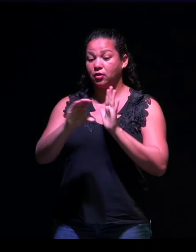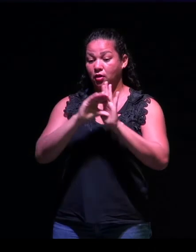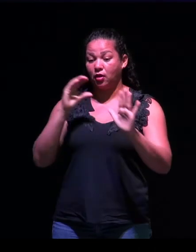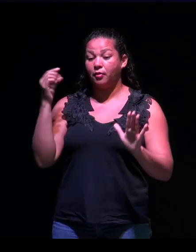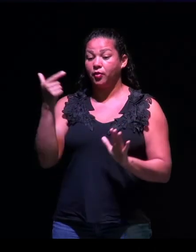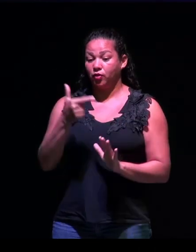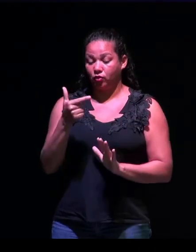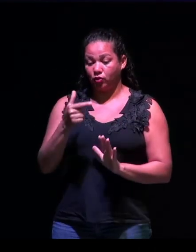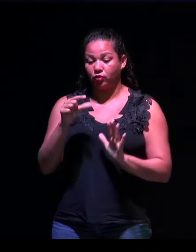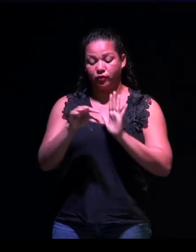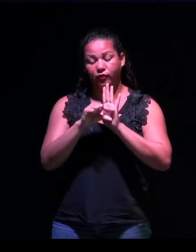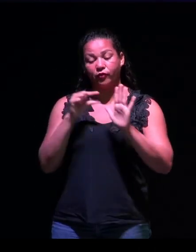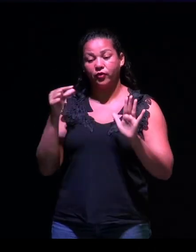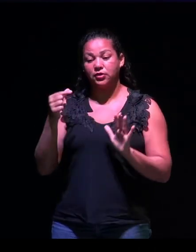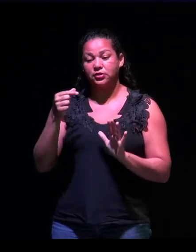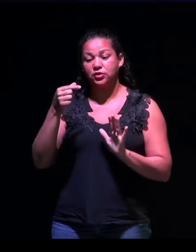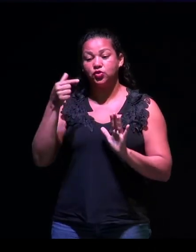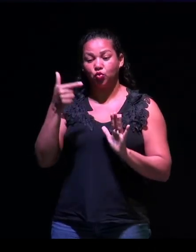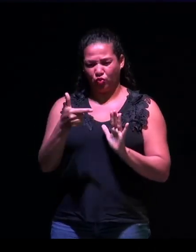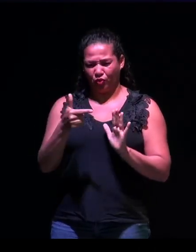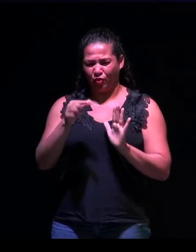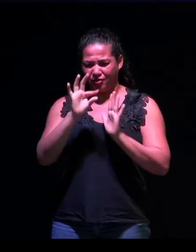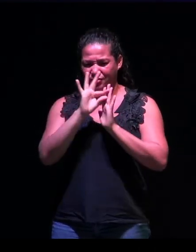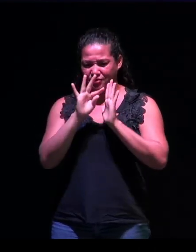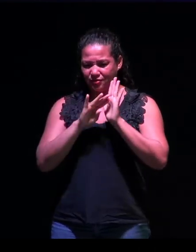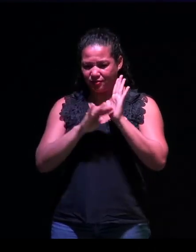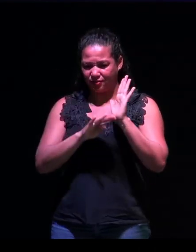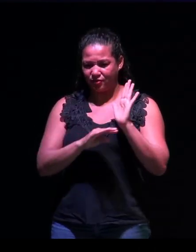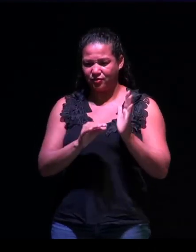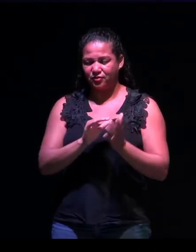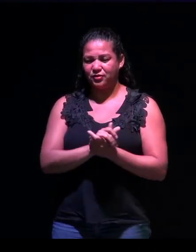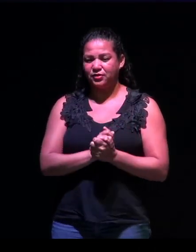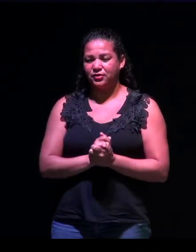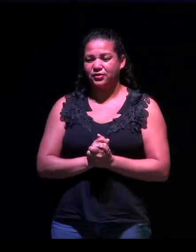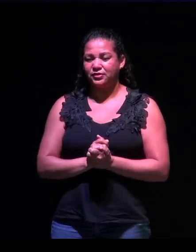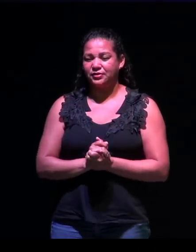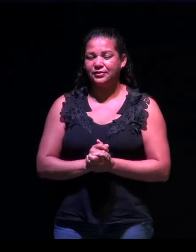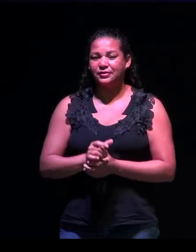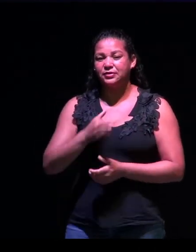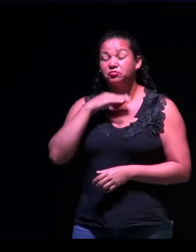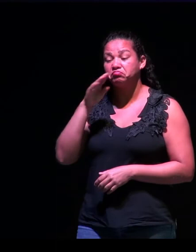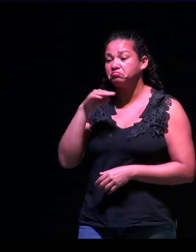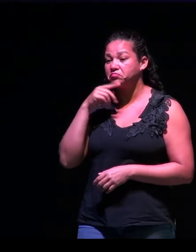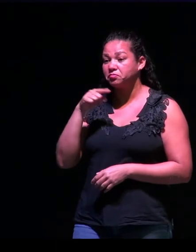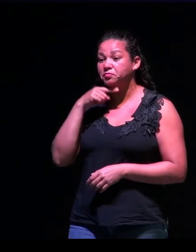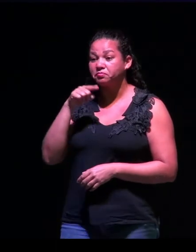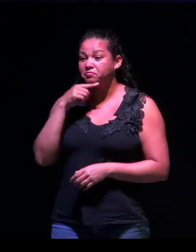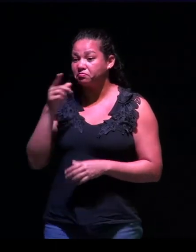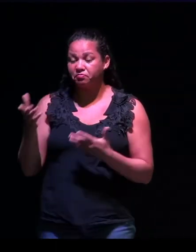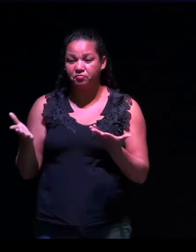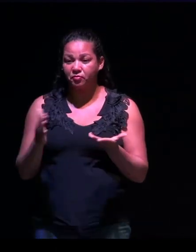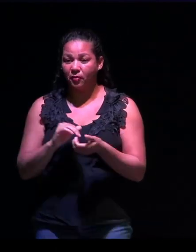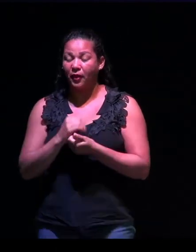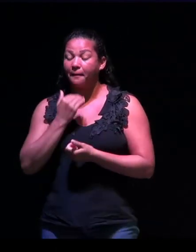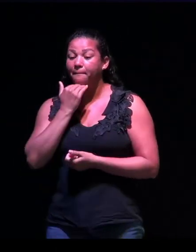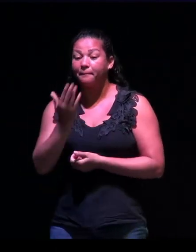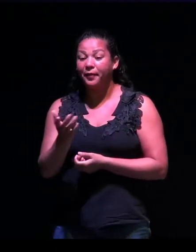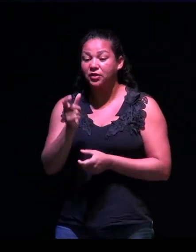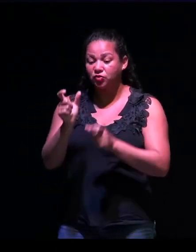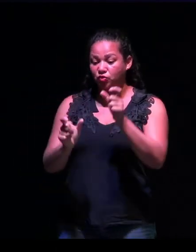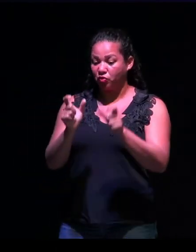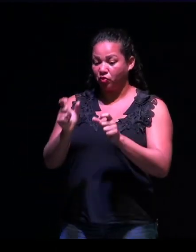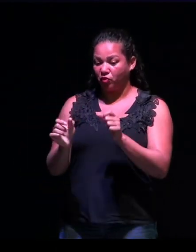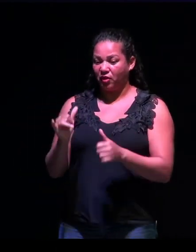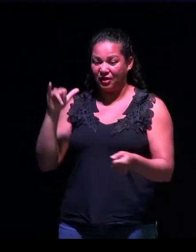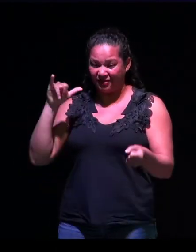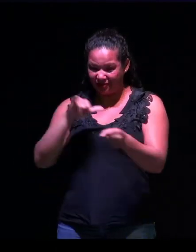2, versículo 3 em diante. Diz assim, preste muita atenção: ninguém, de modo nenhum, os engane,